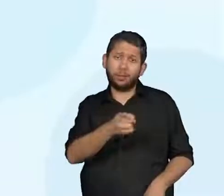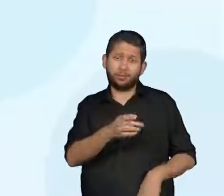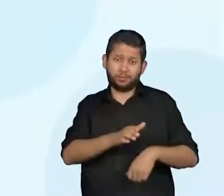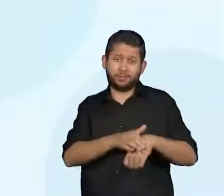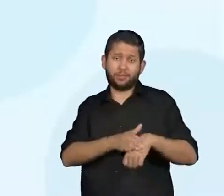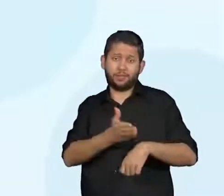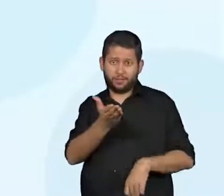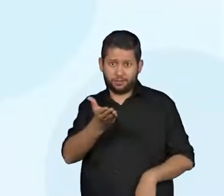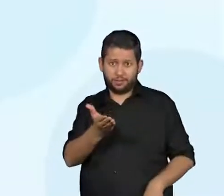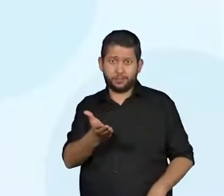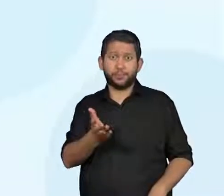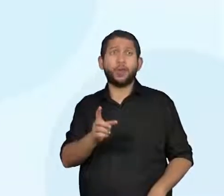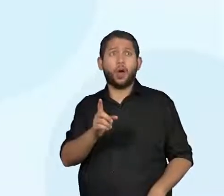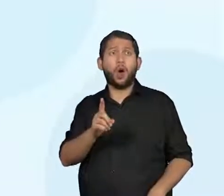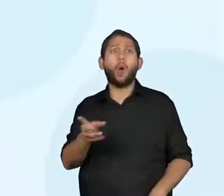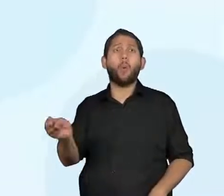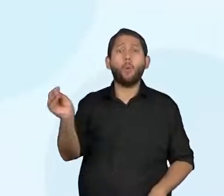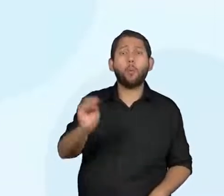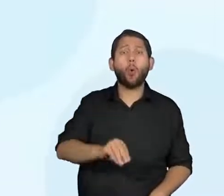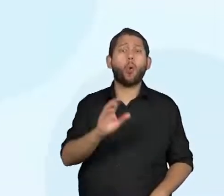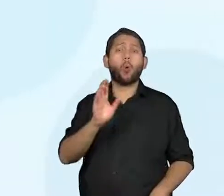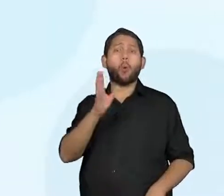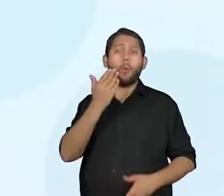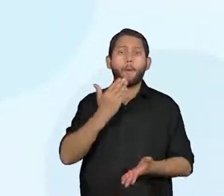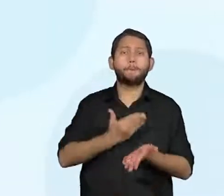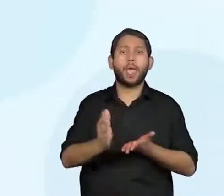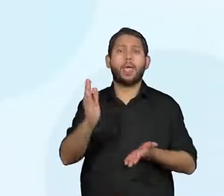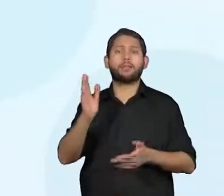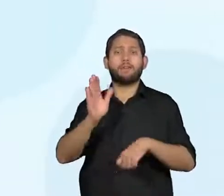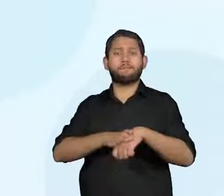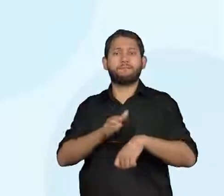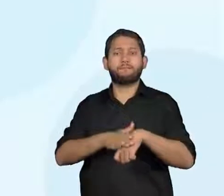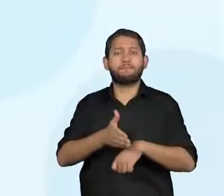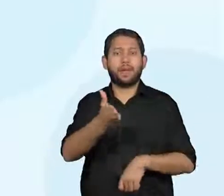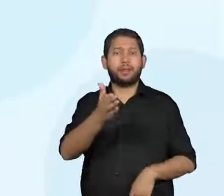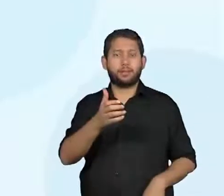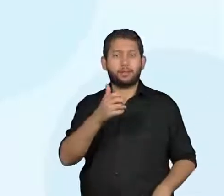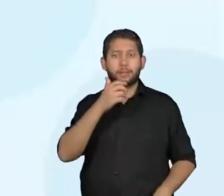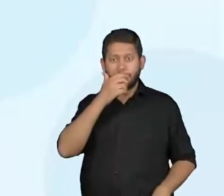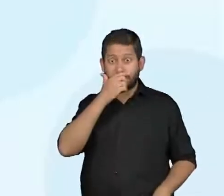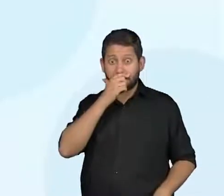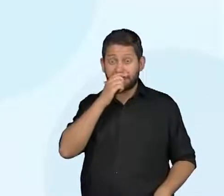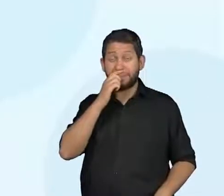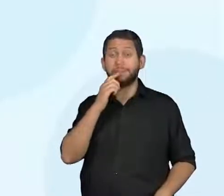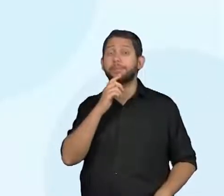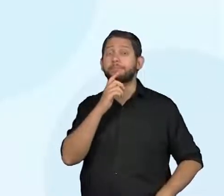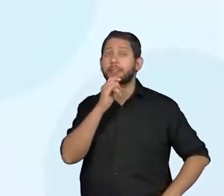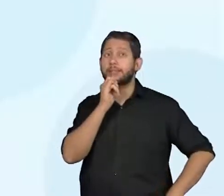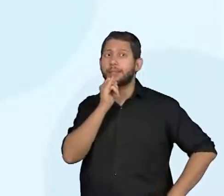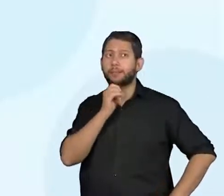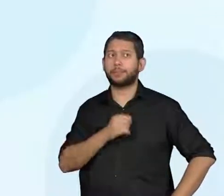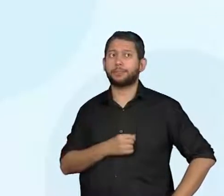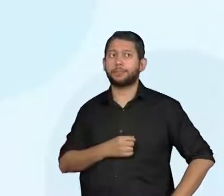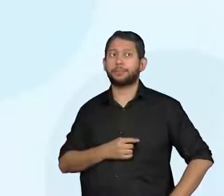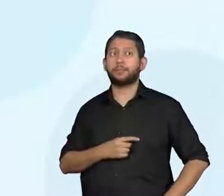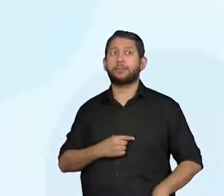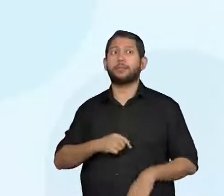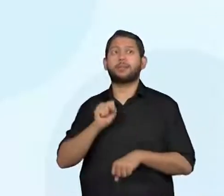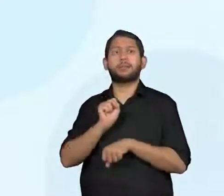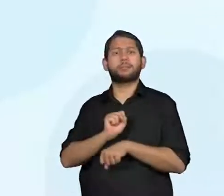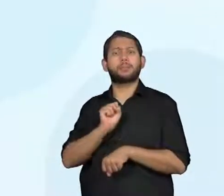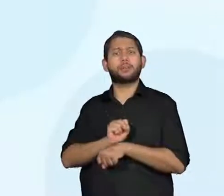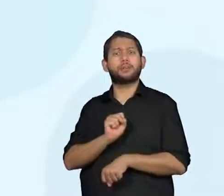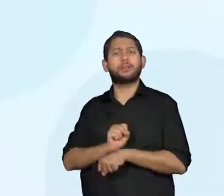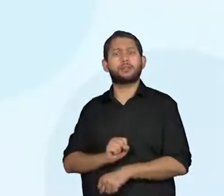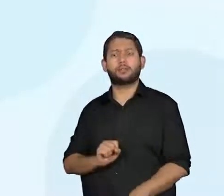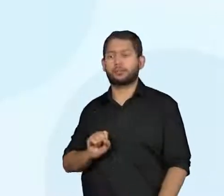coloque, comece, faça. Isso mesmo. E aí depois fala assim, esperar.